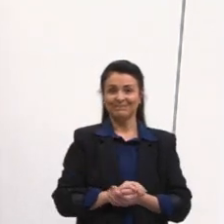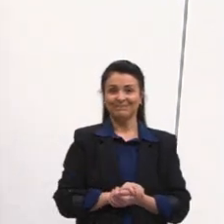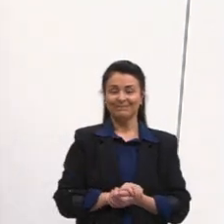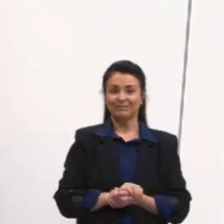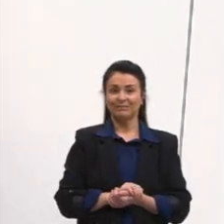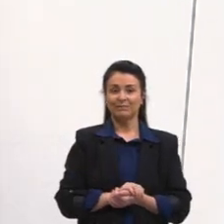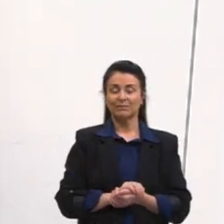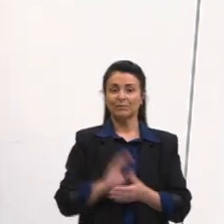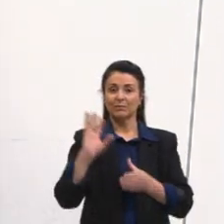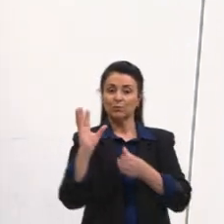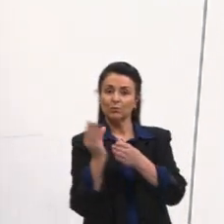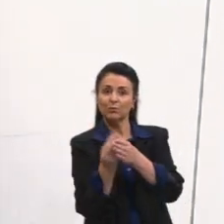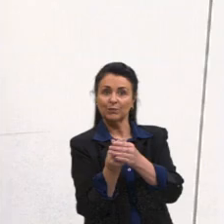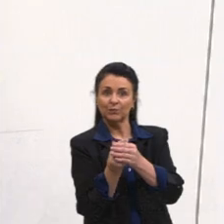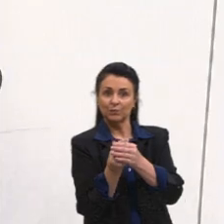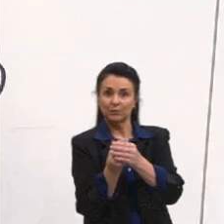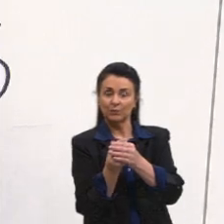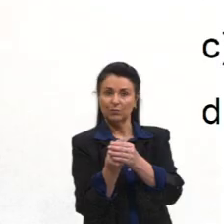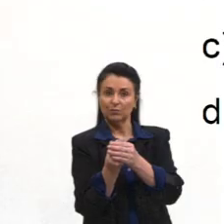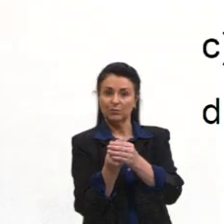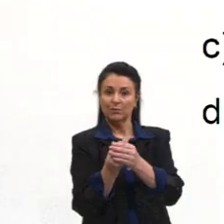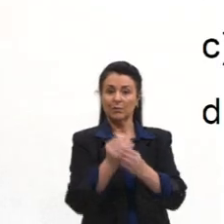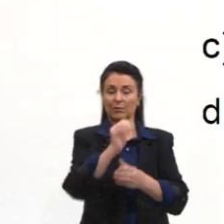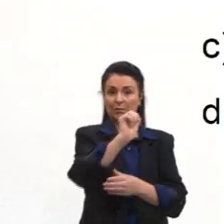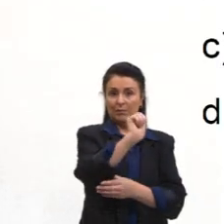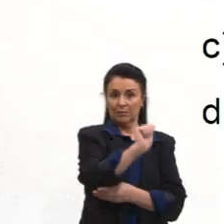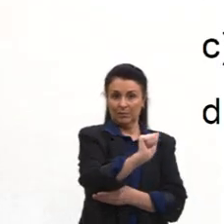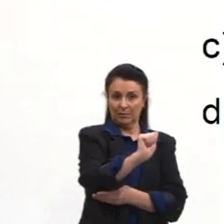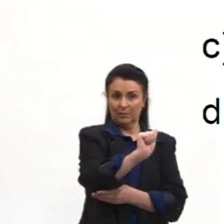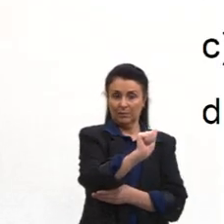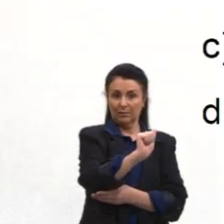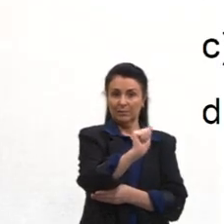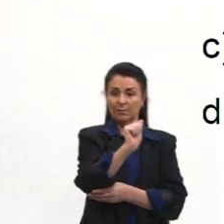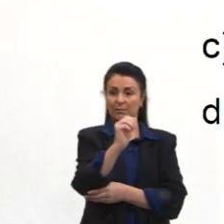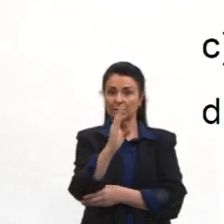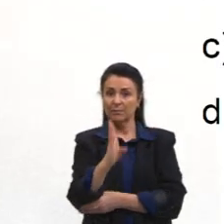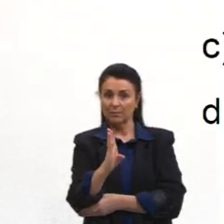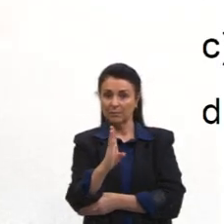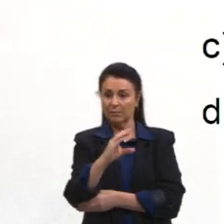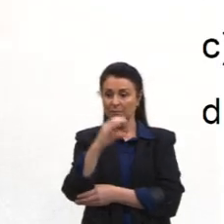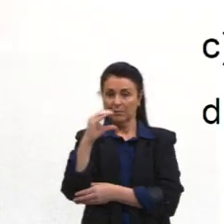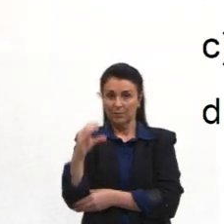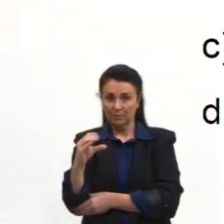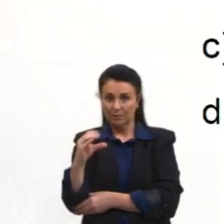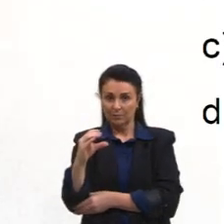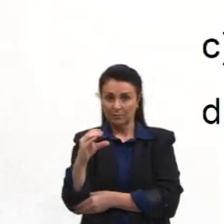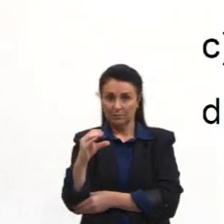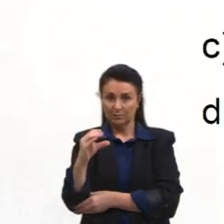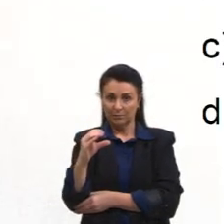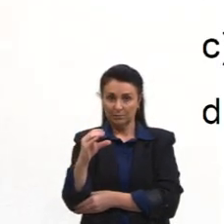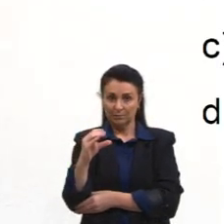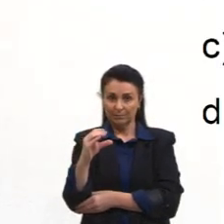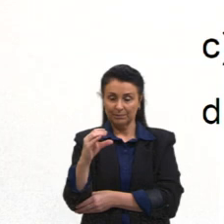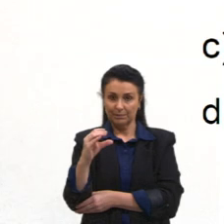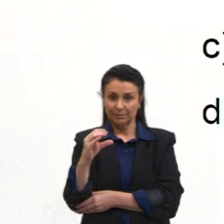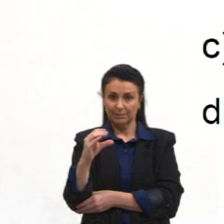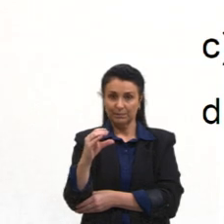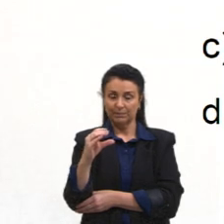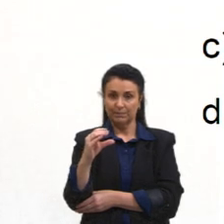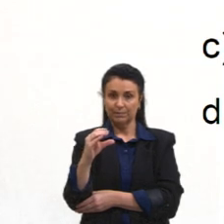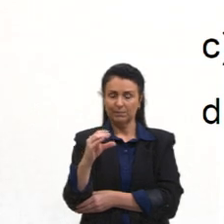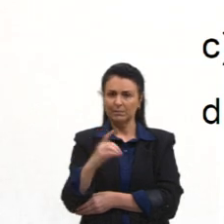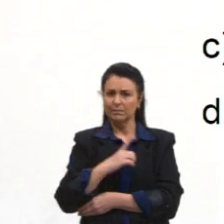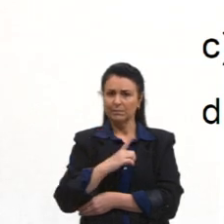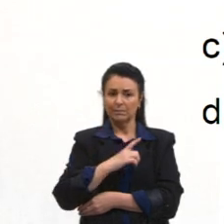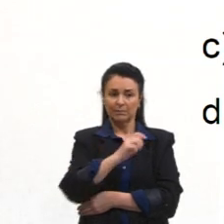e os conjuntos dados ali são a b e c respectivamente onde